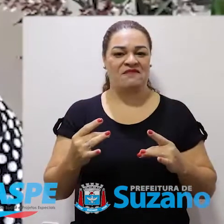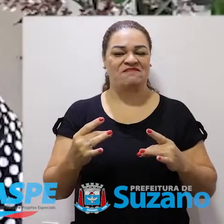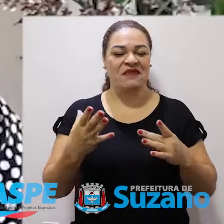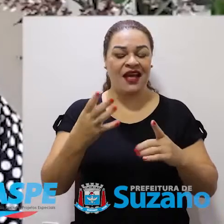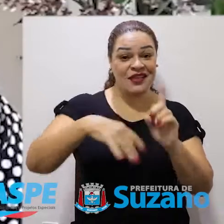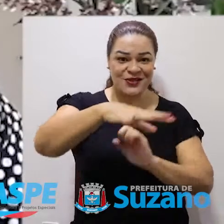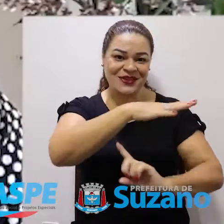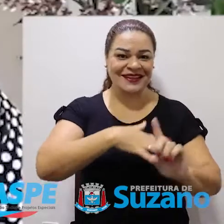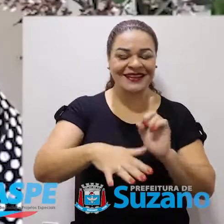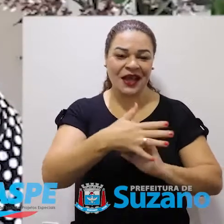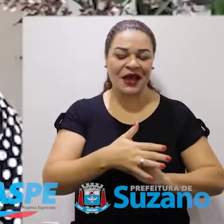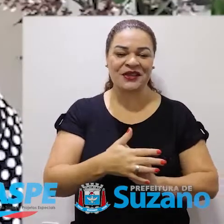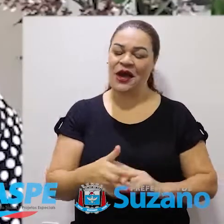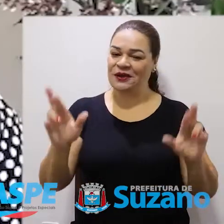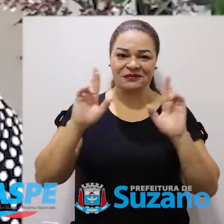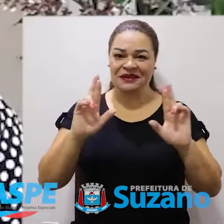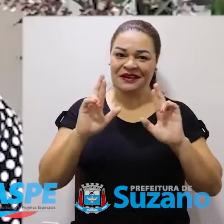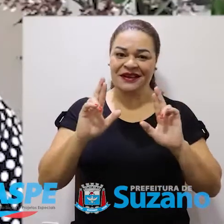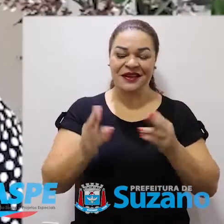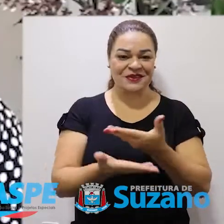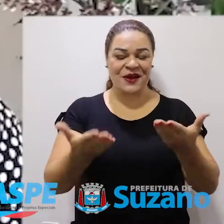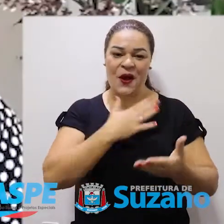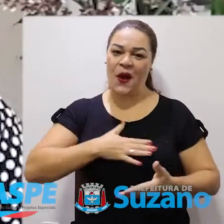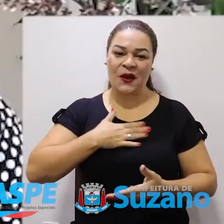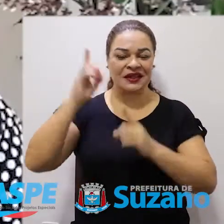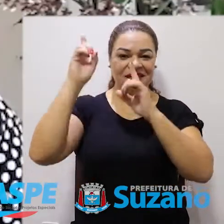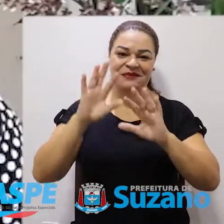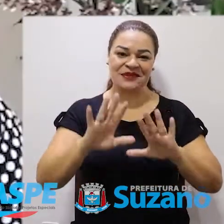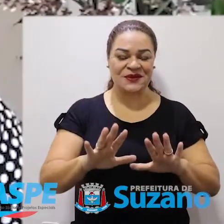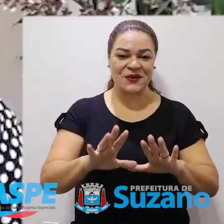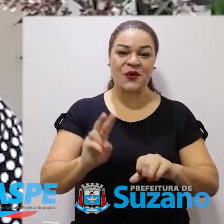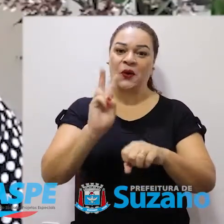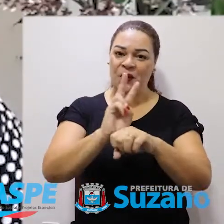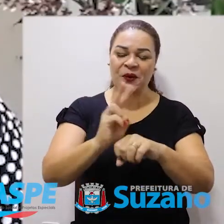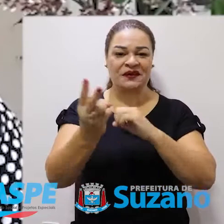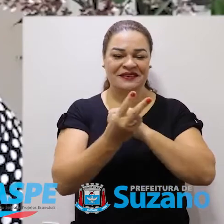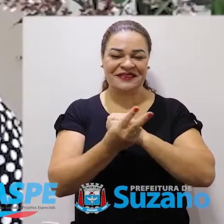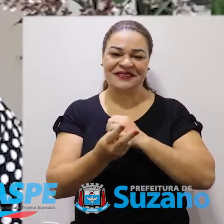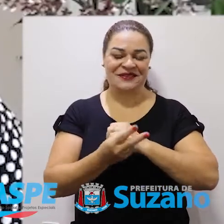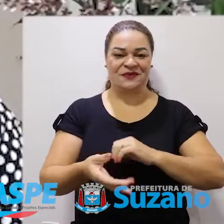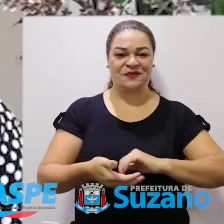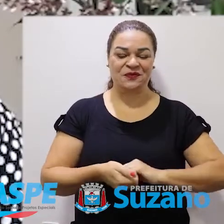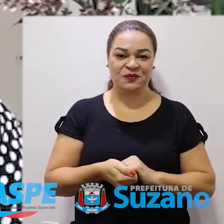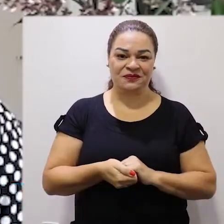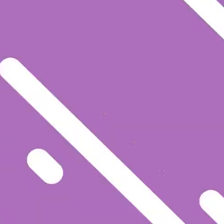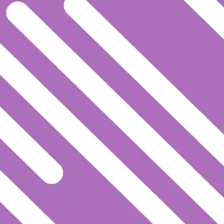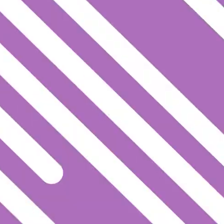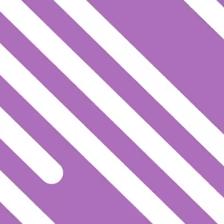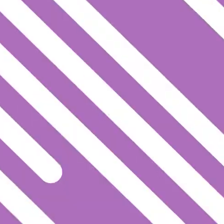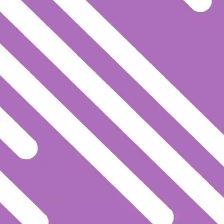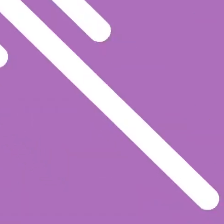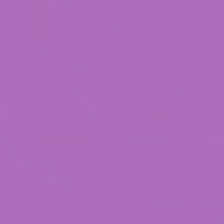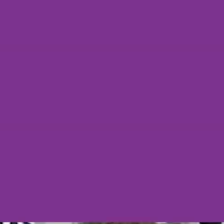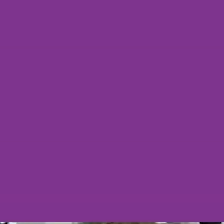das nossas comunidades. Espero que vocês gostem da aula, fiquem com Deus, se cuidem e até a próxima aula.